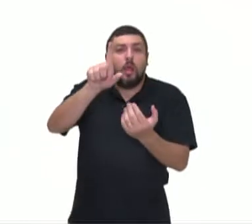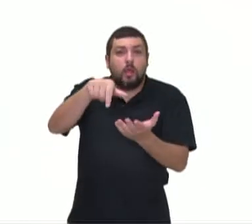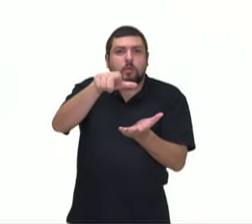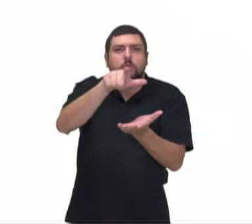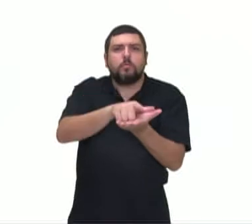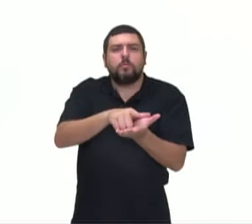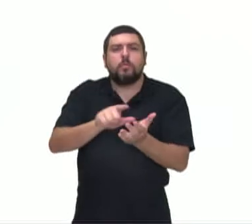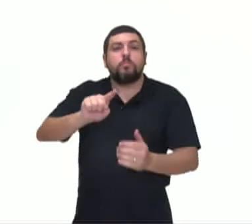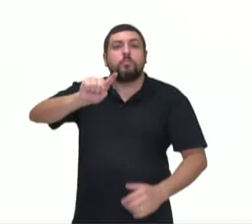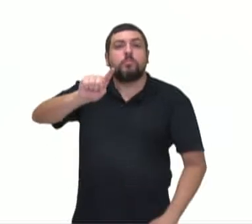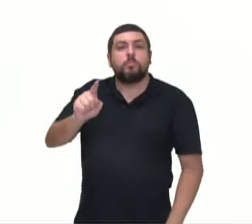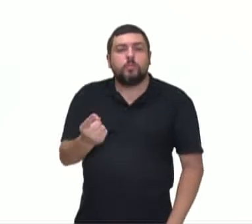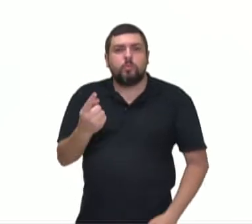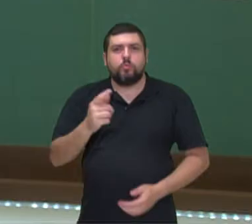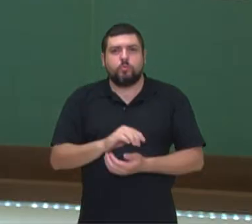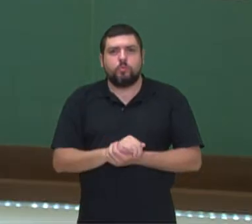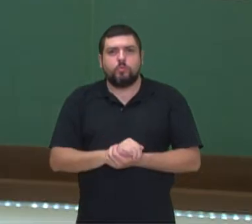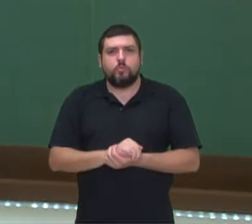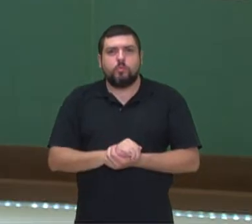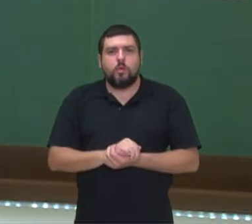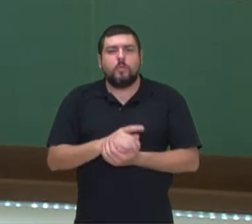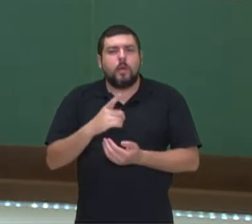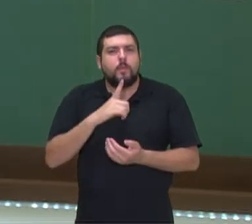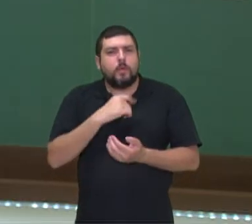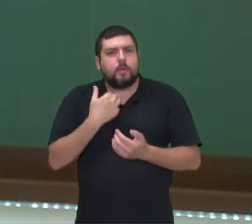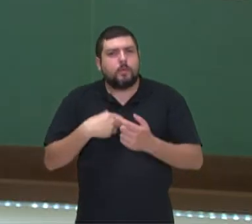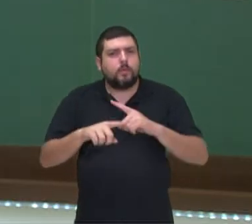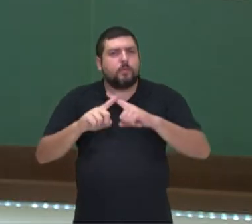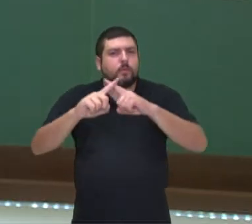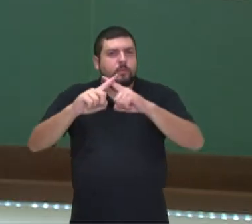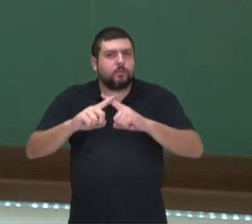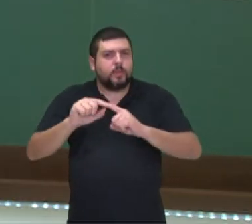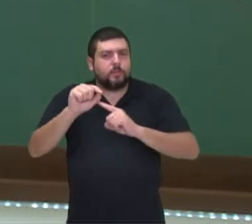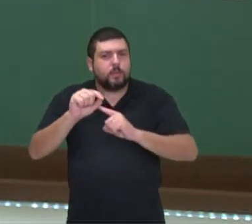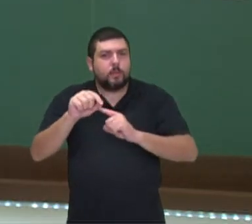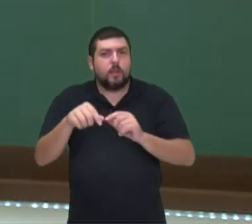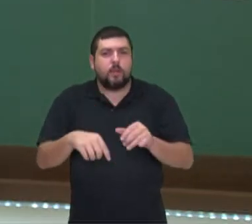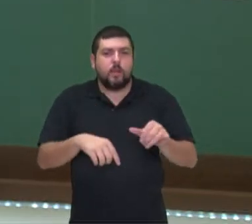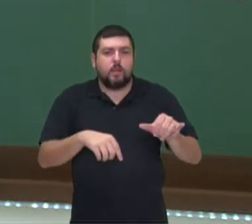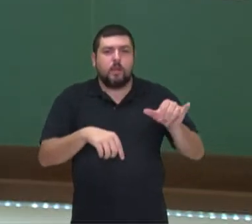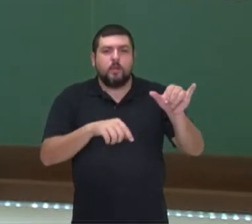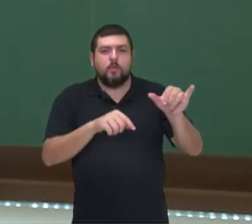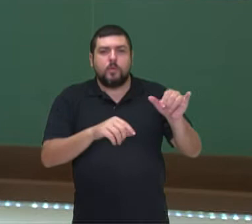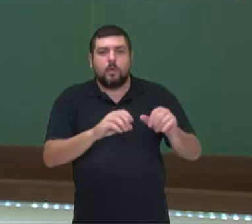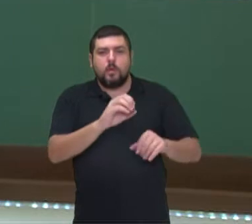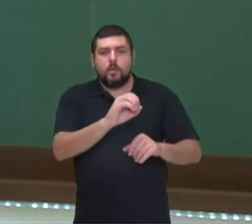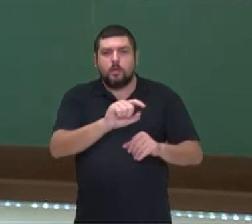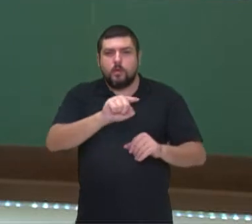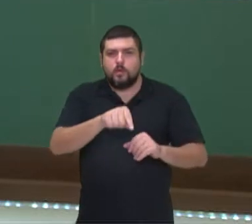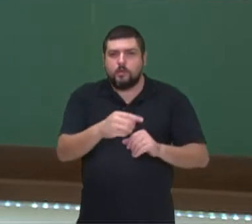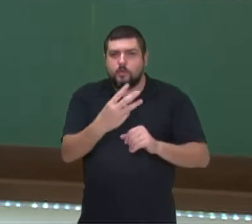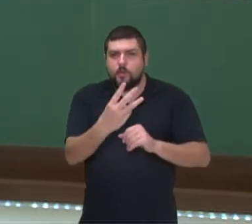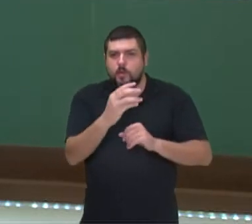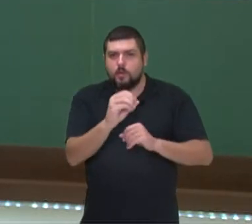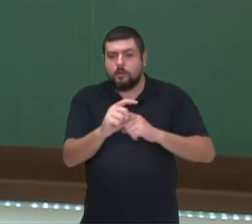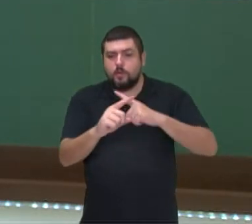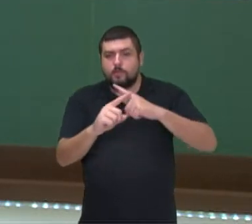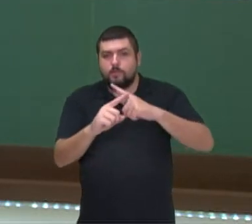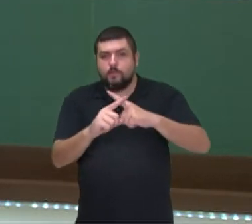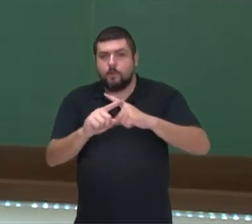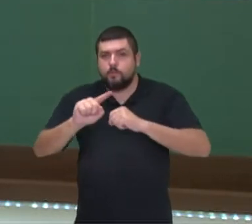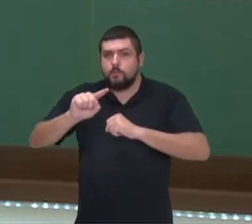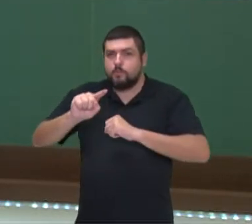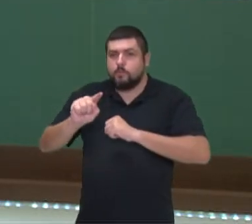produzir, tá bom? E nós temos aí uma multiplicação, né, gente? Ó, Y é igual a 0,30 vezes 1000, que é